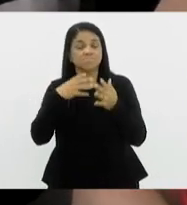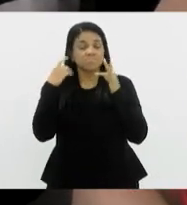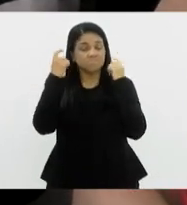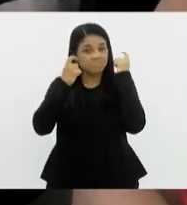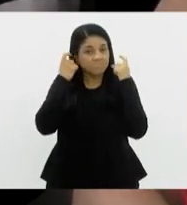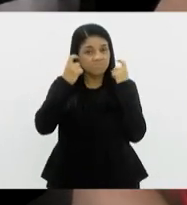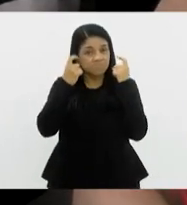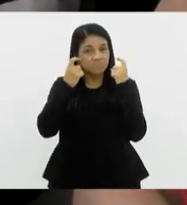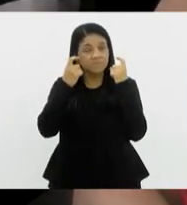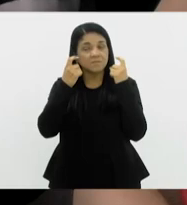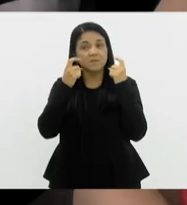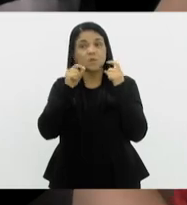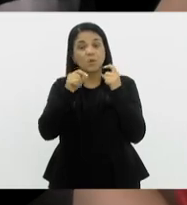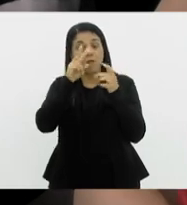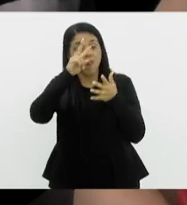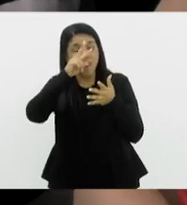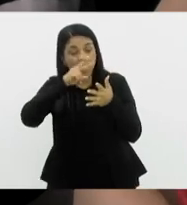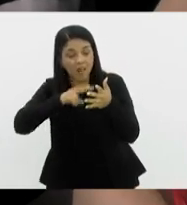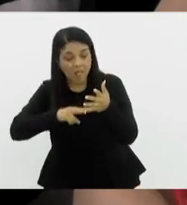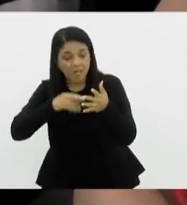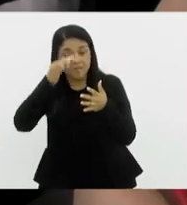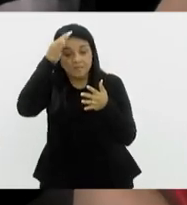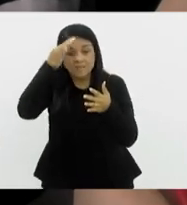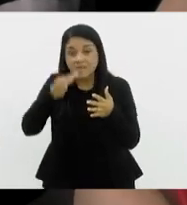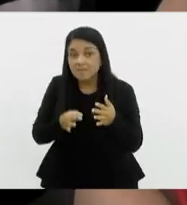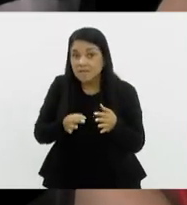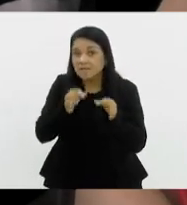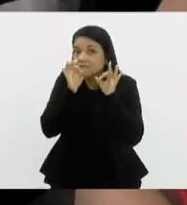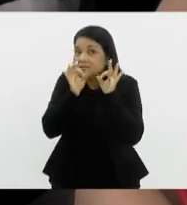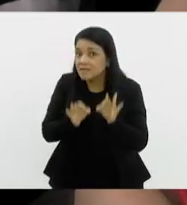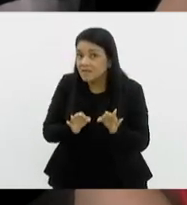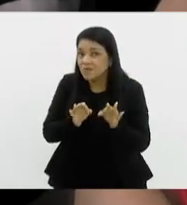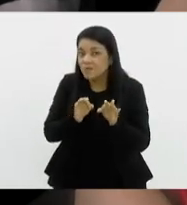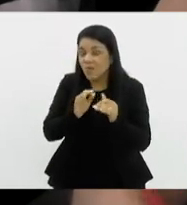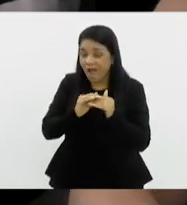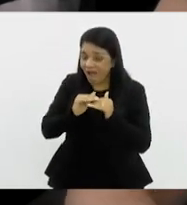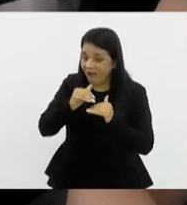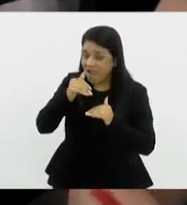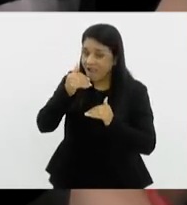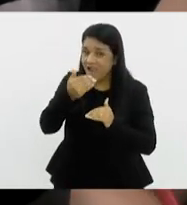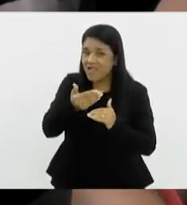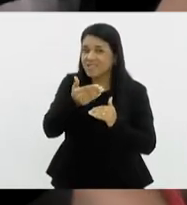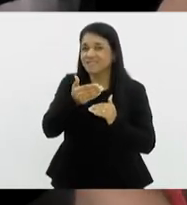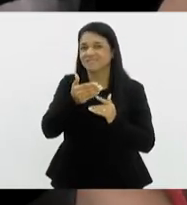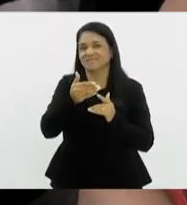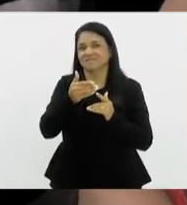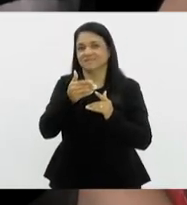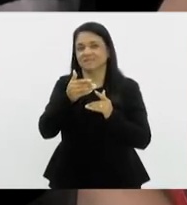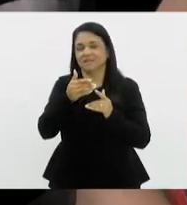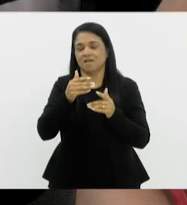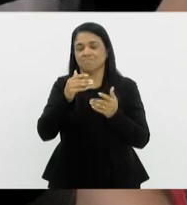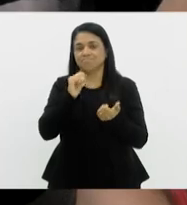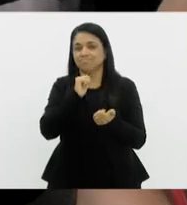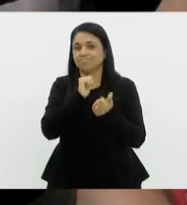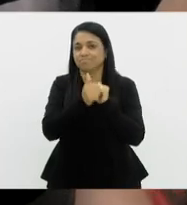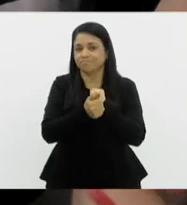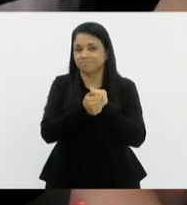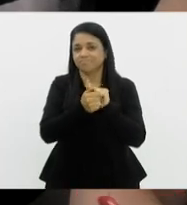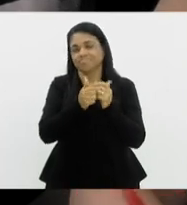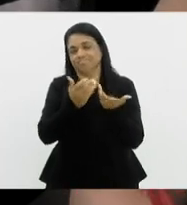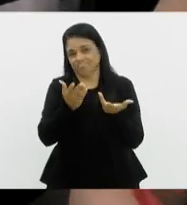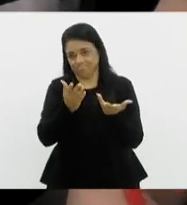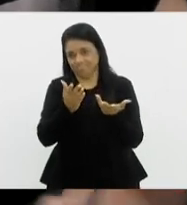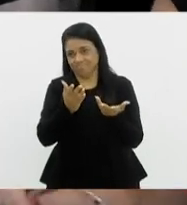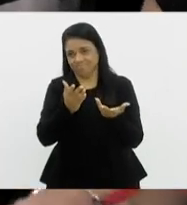é ler para compreender se é para além da prática esportiva. Perfeito. Então, eu não vou ficar lendo aqui. Não, o pedido